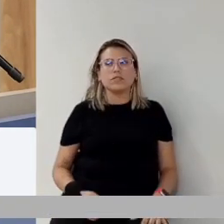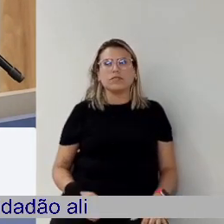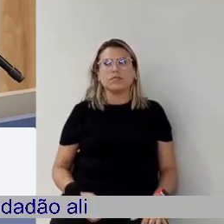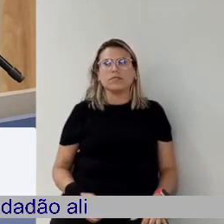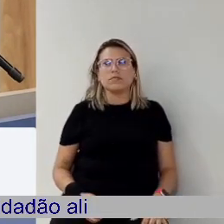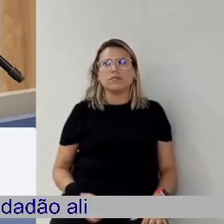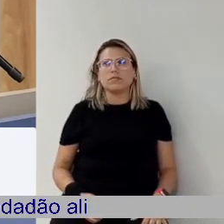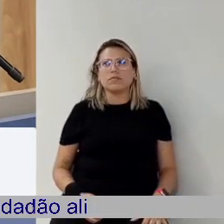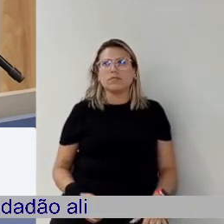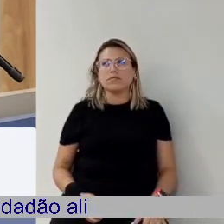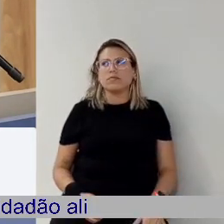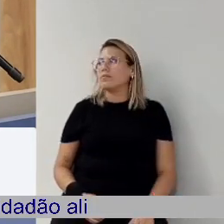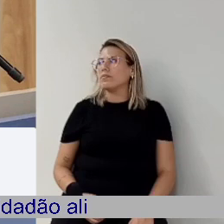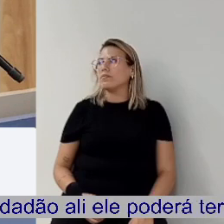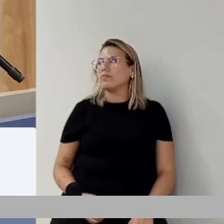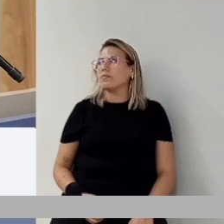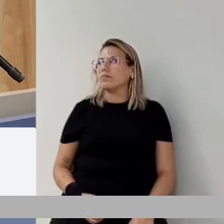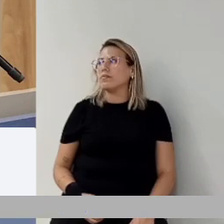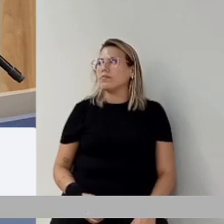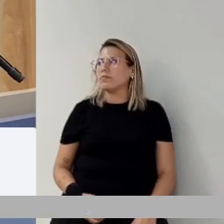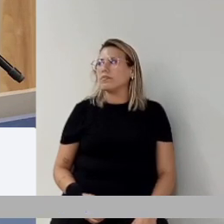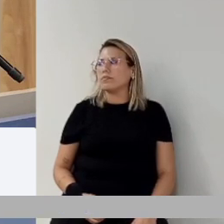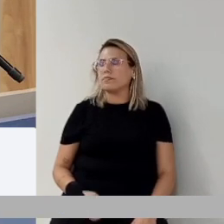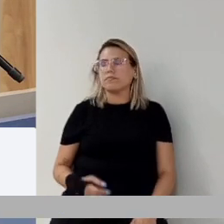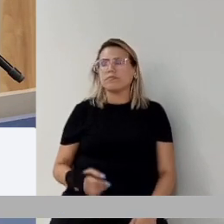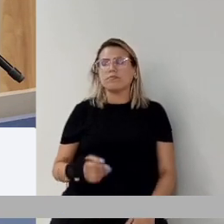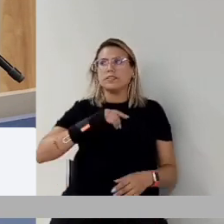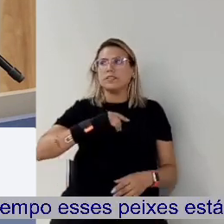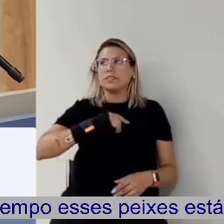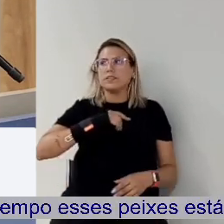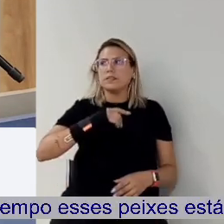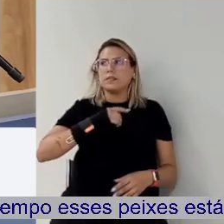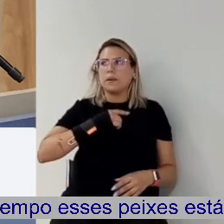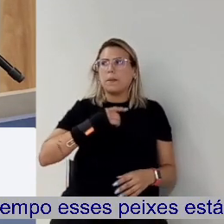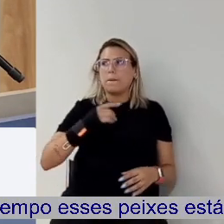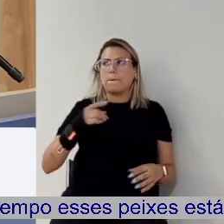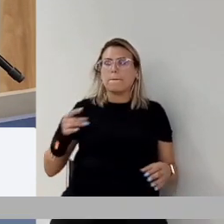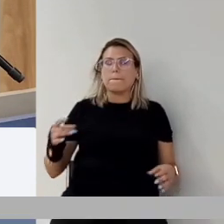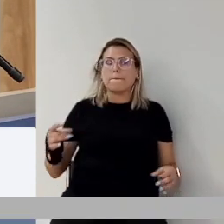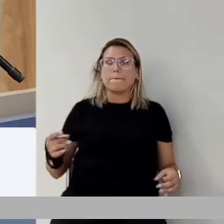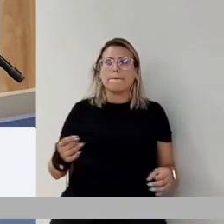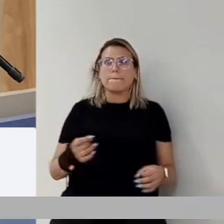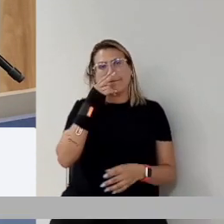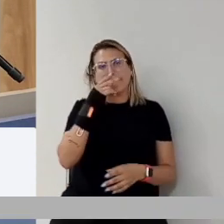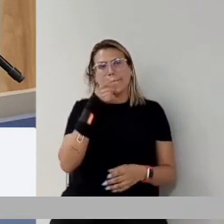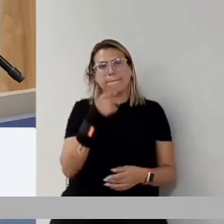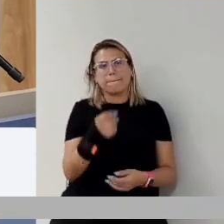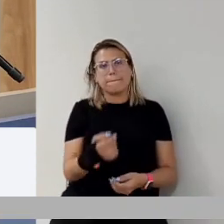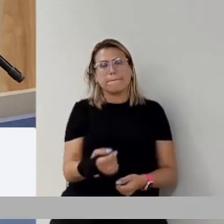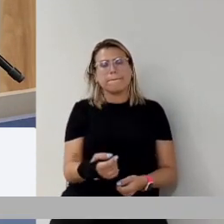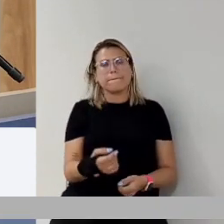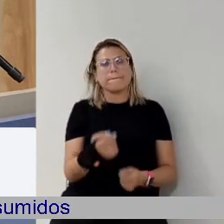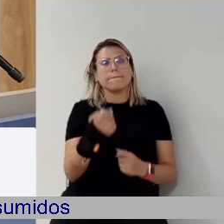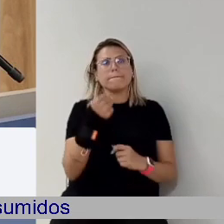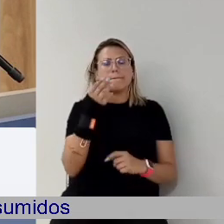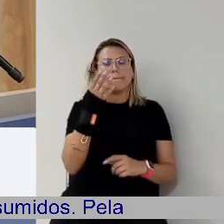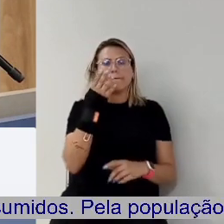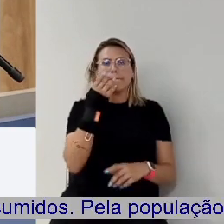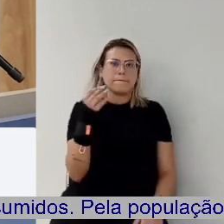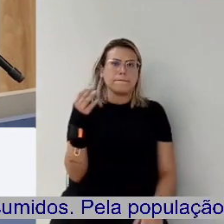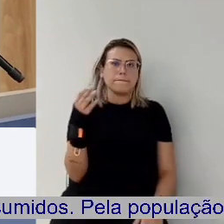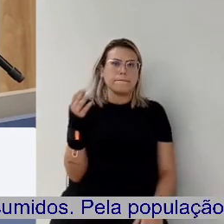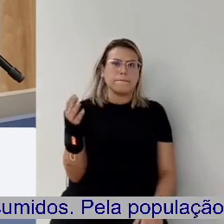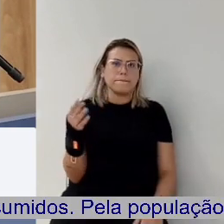ele poder daqui a um tempo esses peixes est prontos para serem pescados e consumidos pela